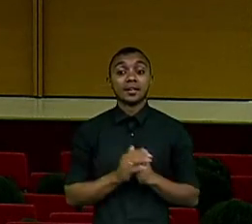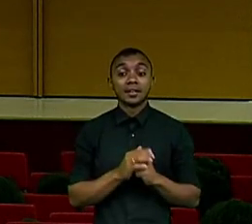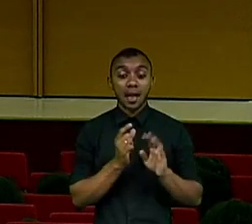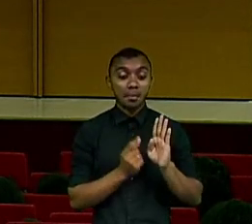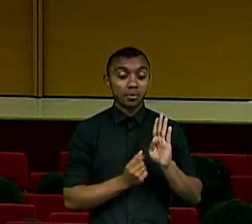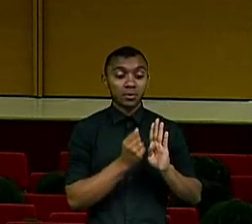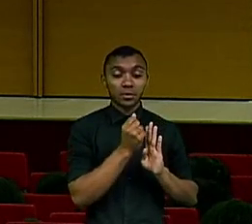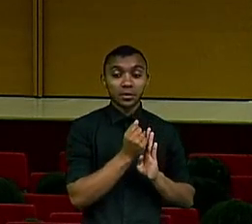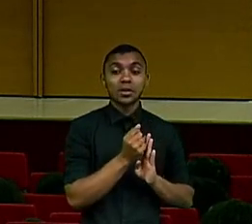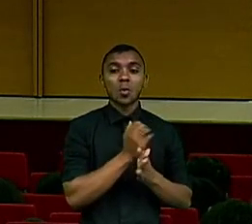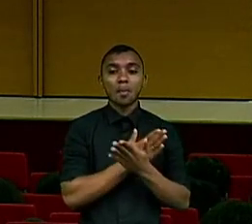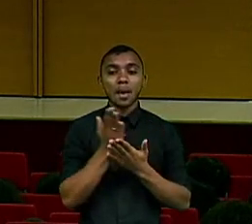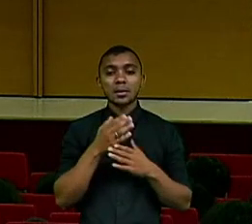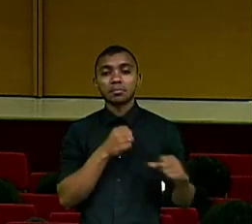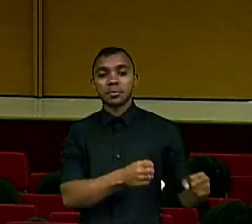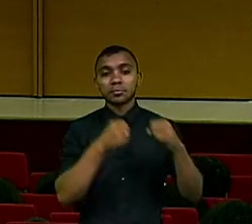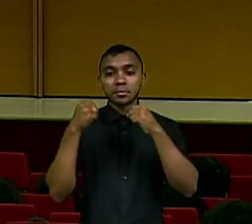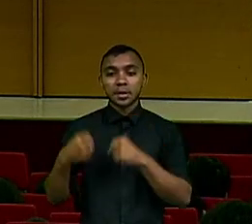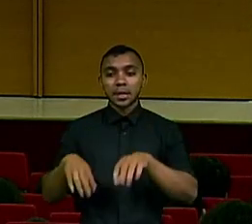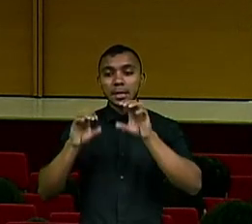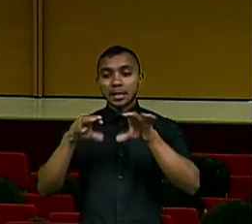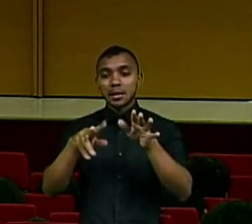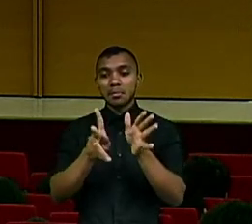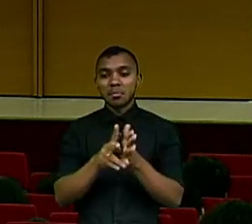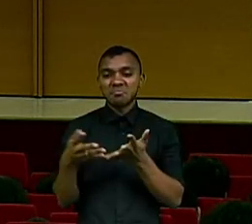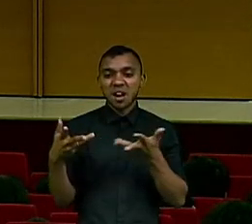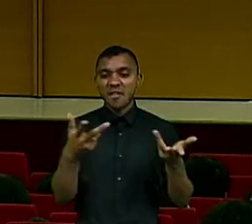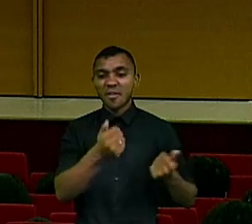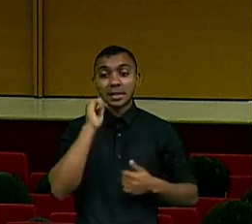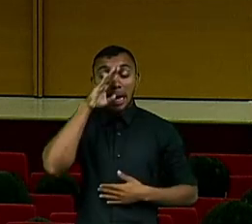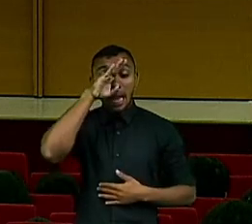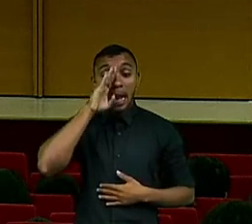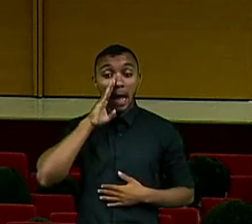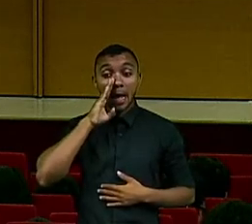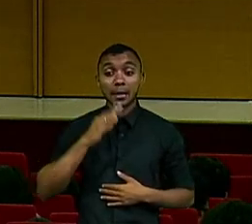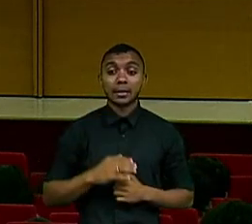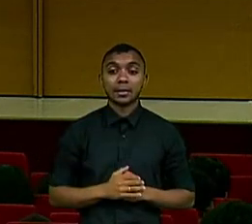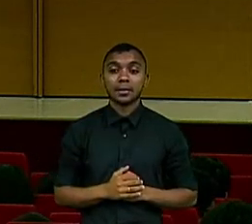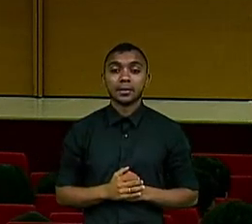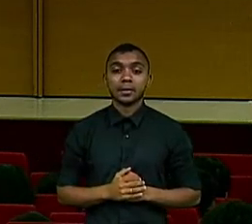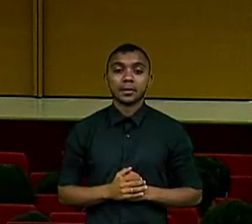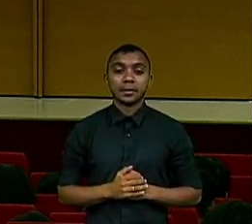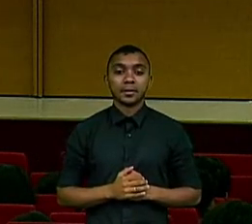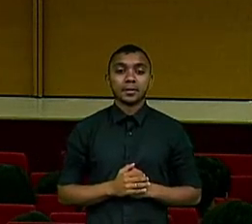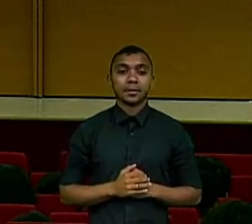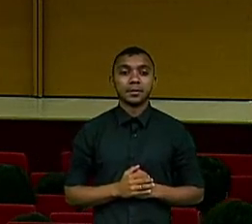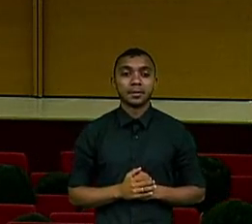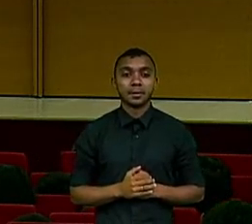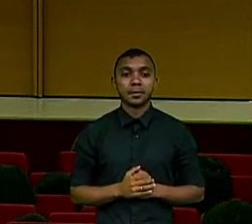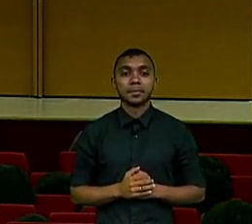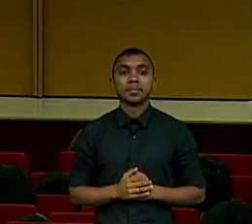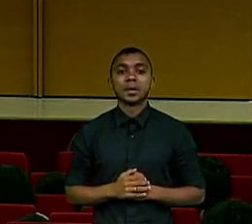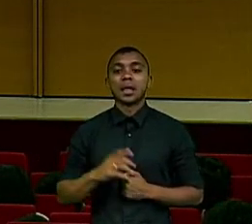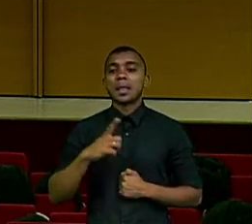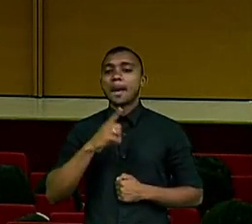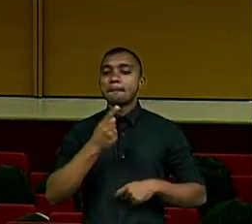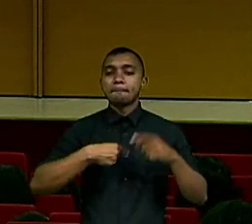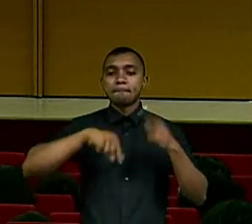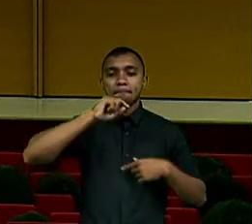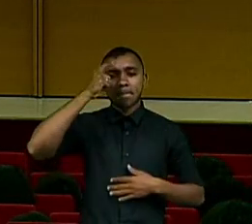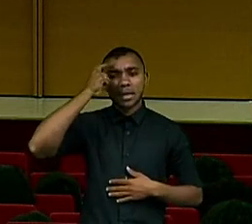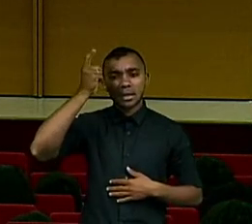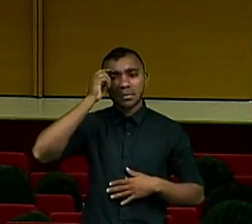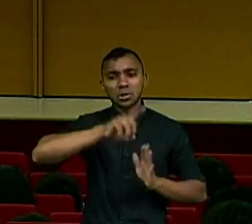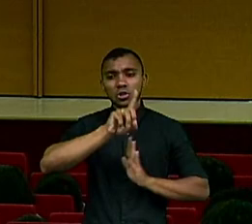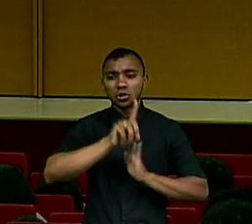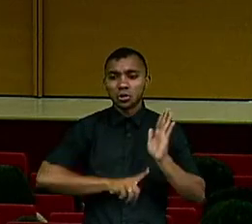ao poder ensino público gratuito instituído também que institui vai ser Napoleão os anos depois você vai ter liberdade de pensamento direito à propriedade